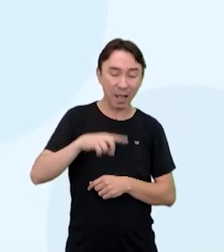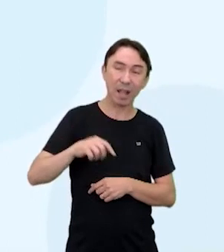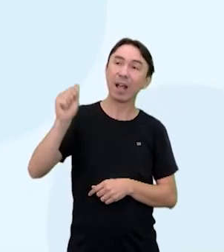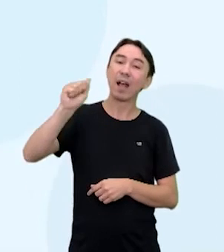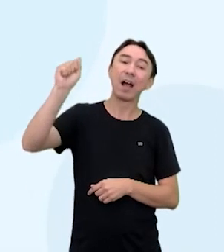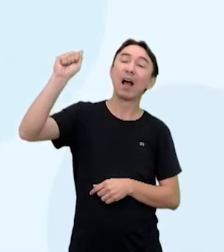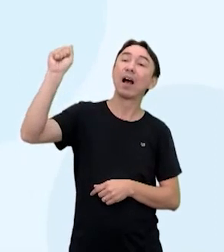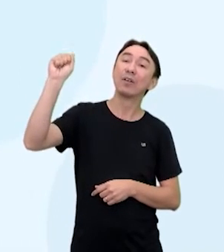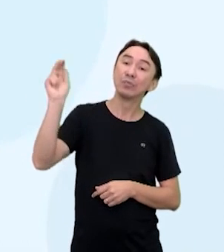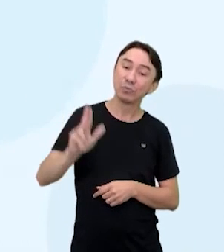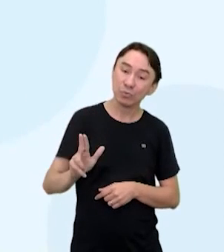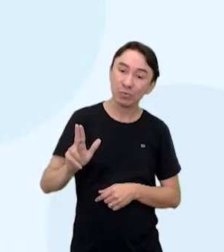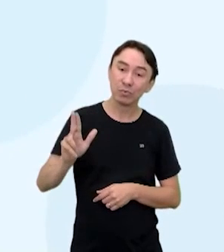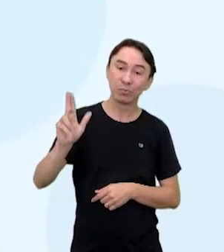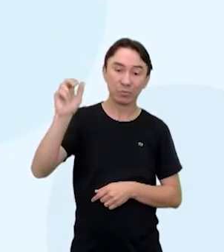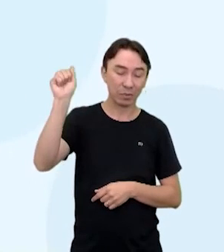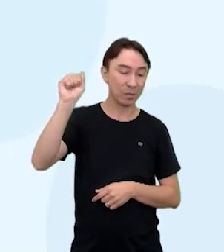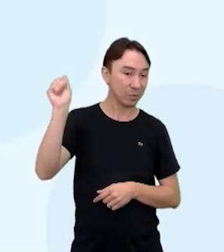azulzinho.